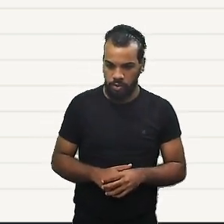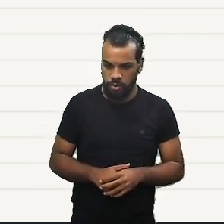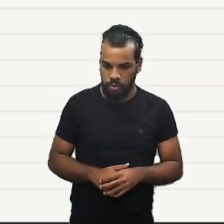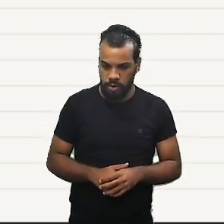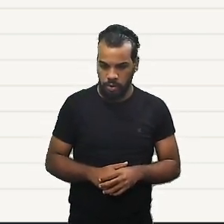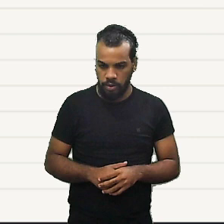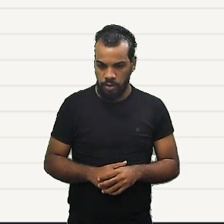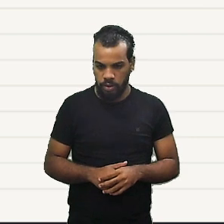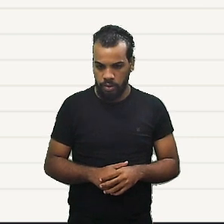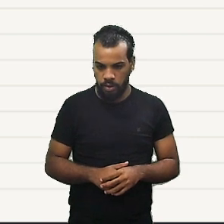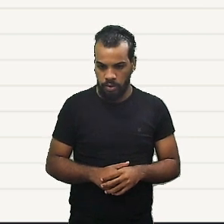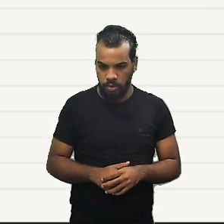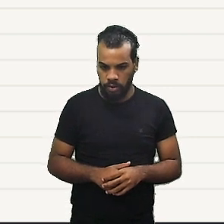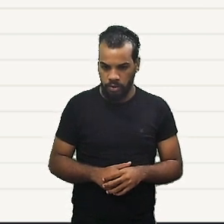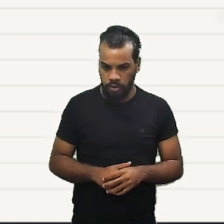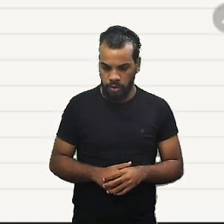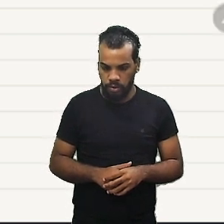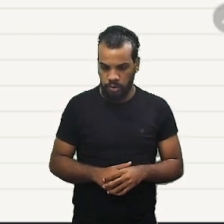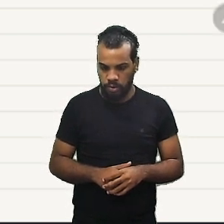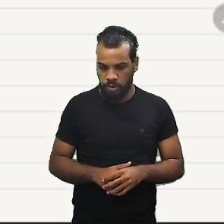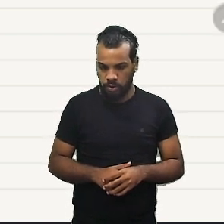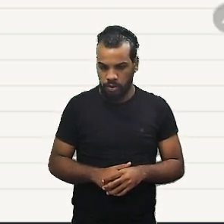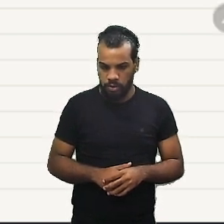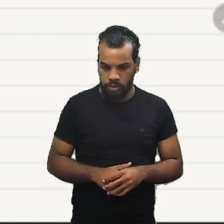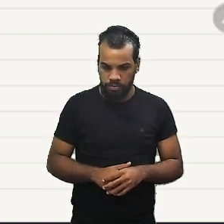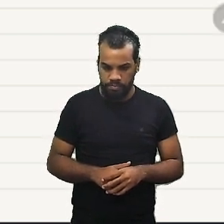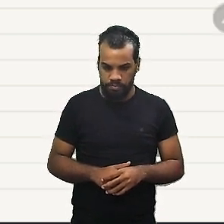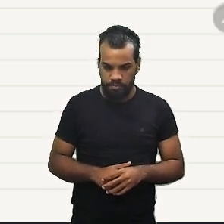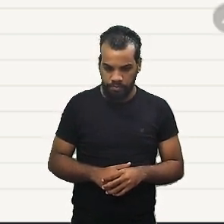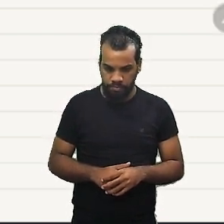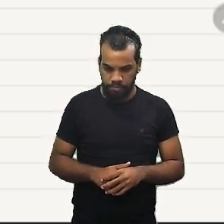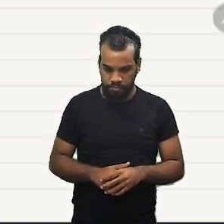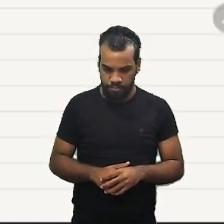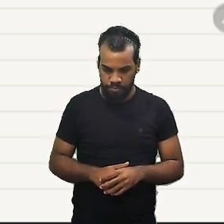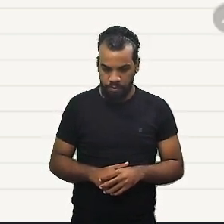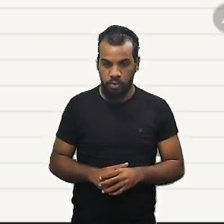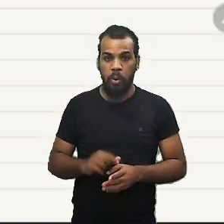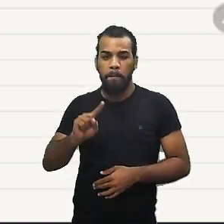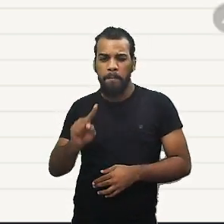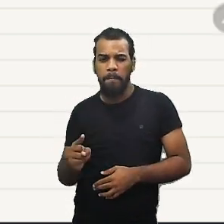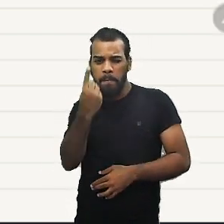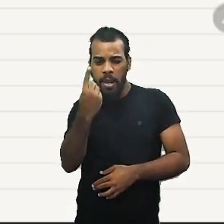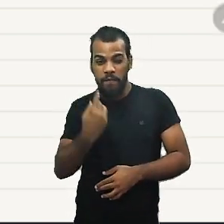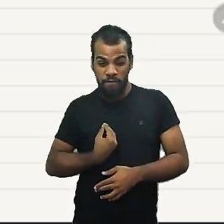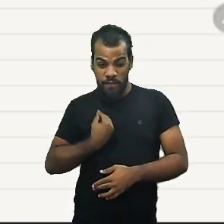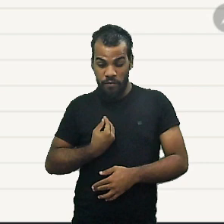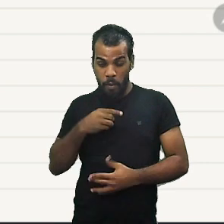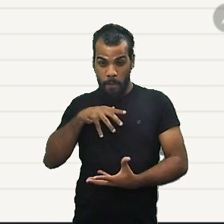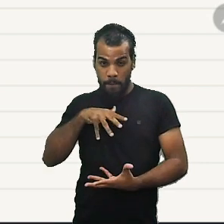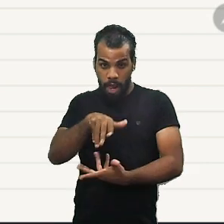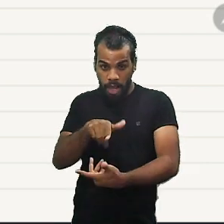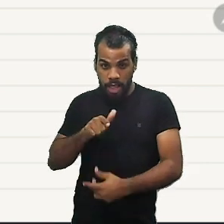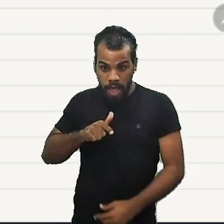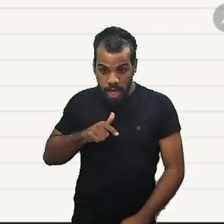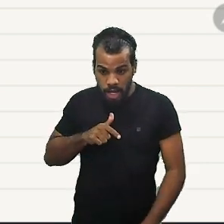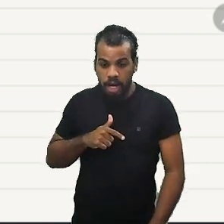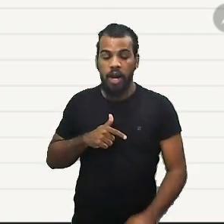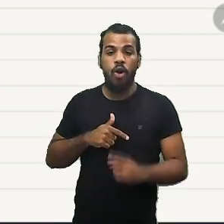essa teoria, aquele primeiro ser vivo que surgiu no planeta, ele é um ser